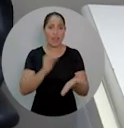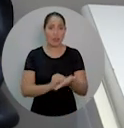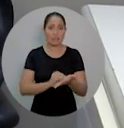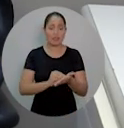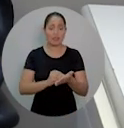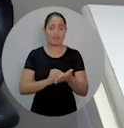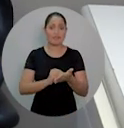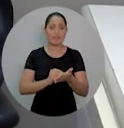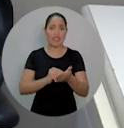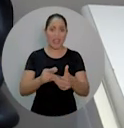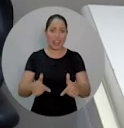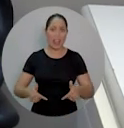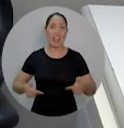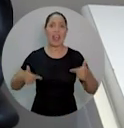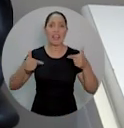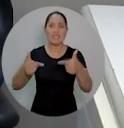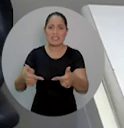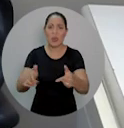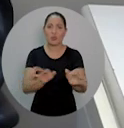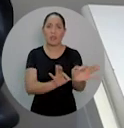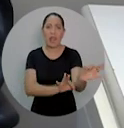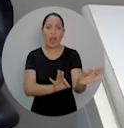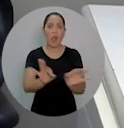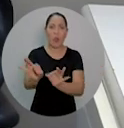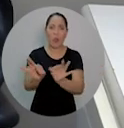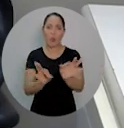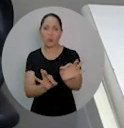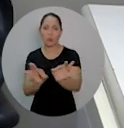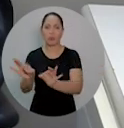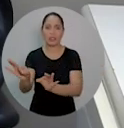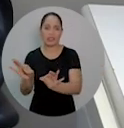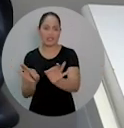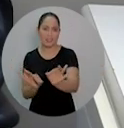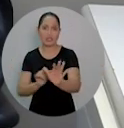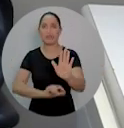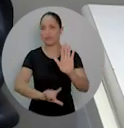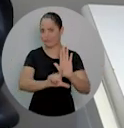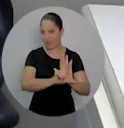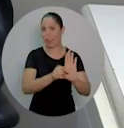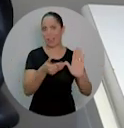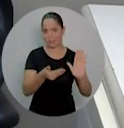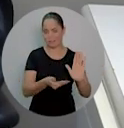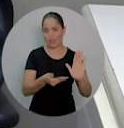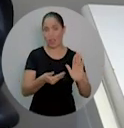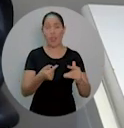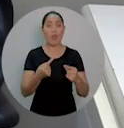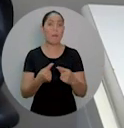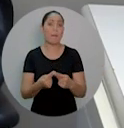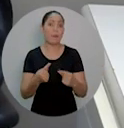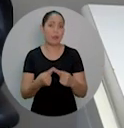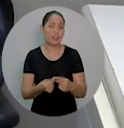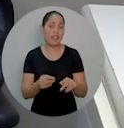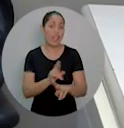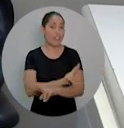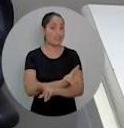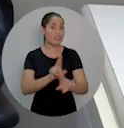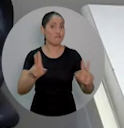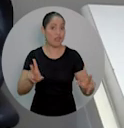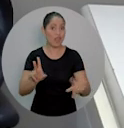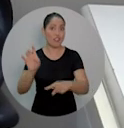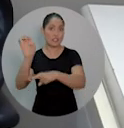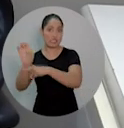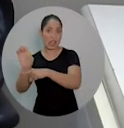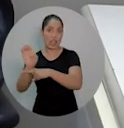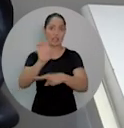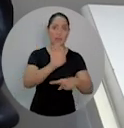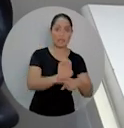tão bem é justamente a operacionalidade dessa legislação, que difere